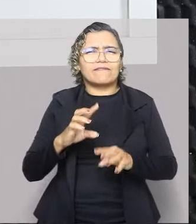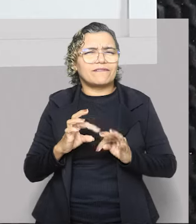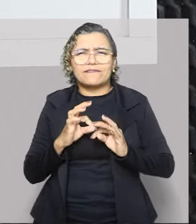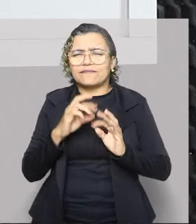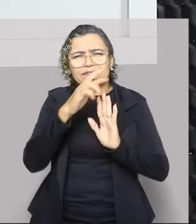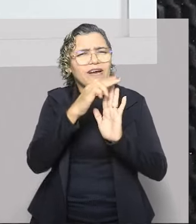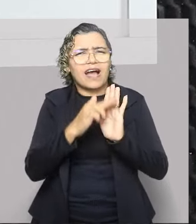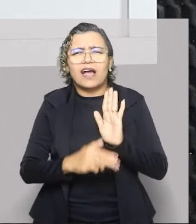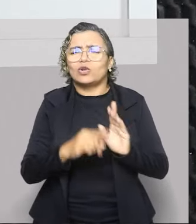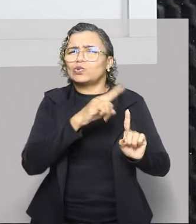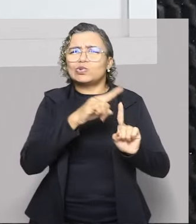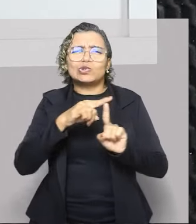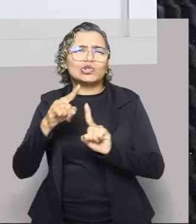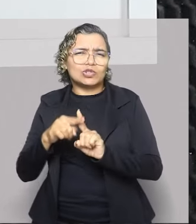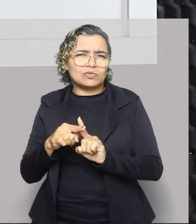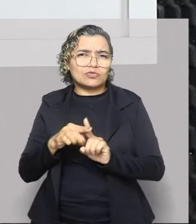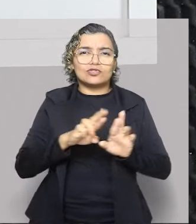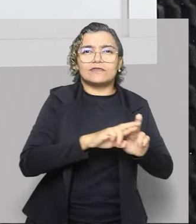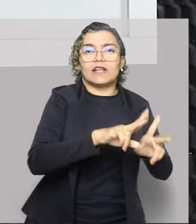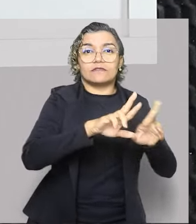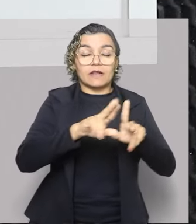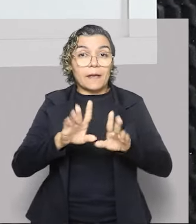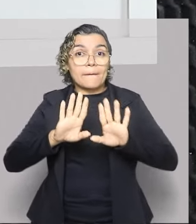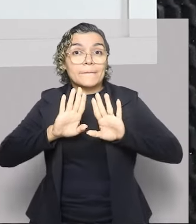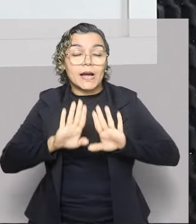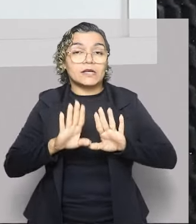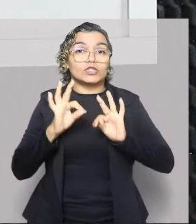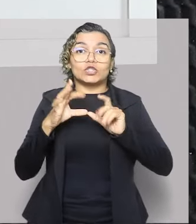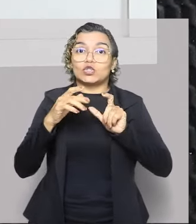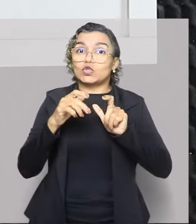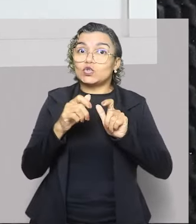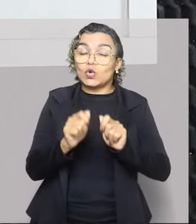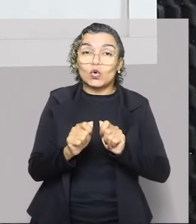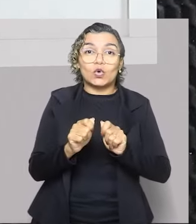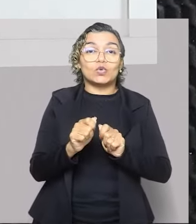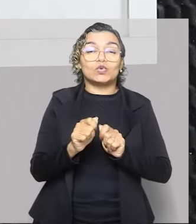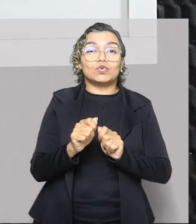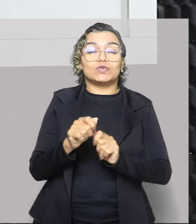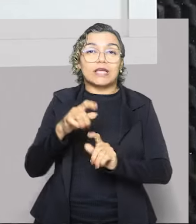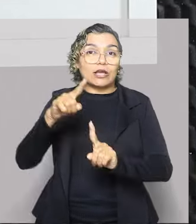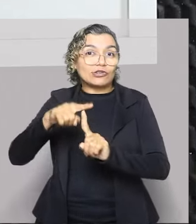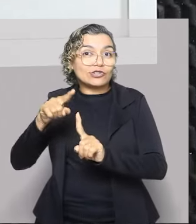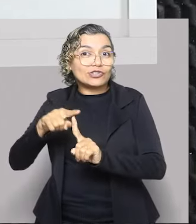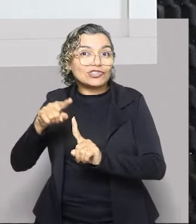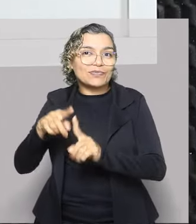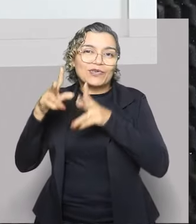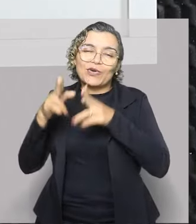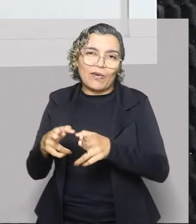cachorros diferentes mas todos eles gente estão dentro da mesma espécie a variação que a gente tem né